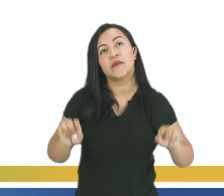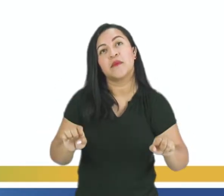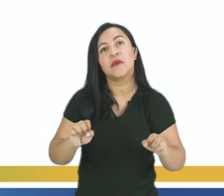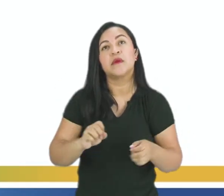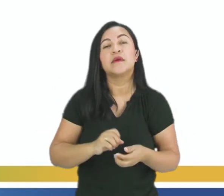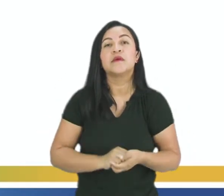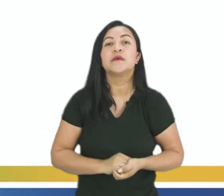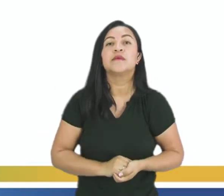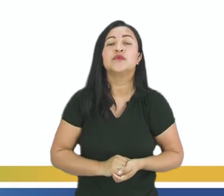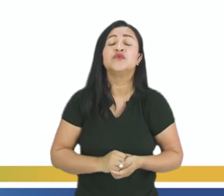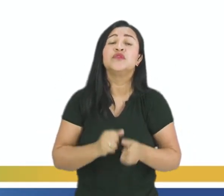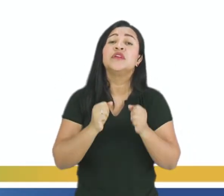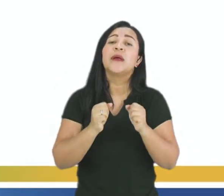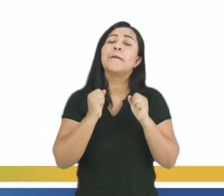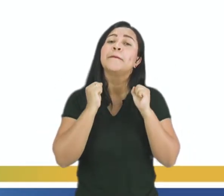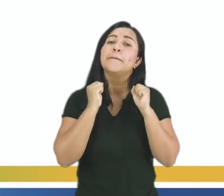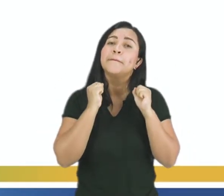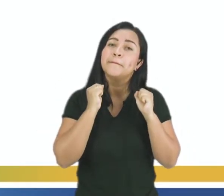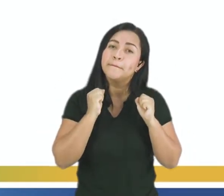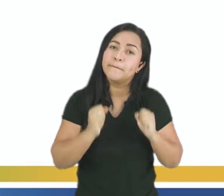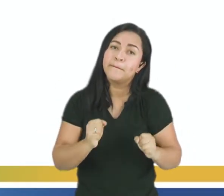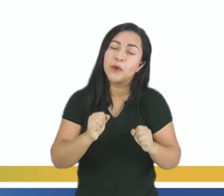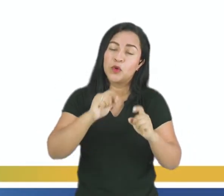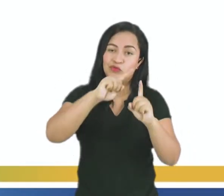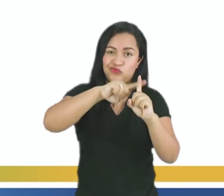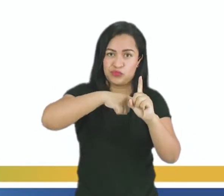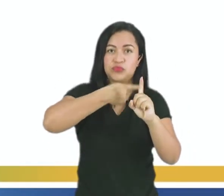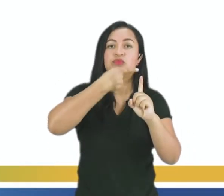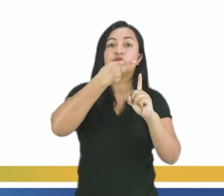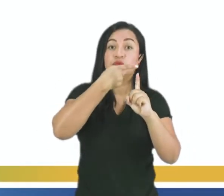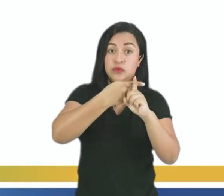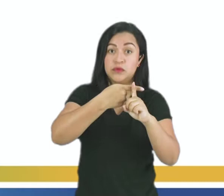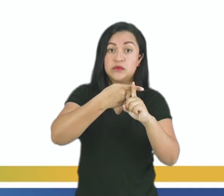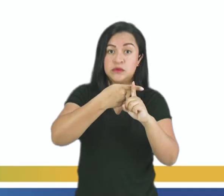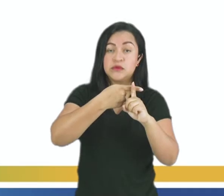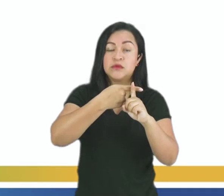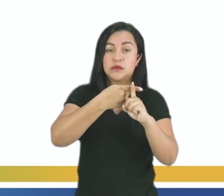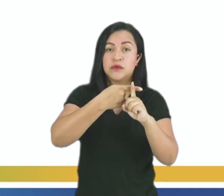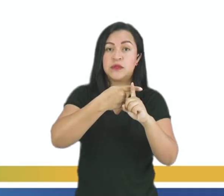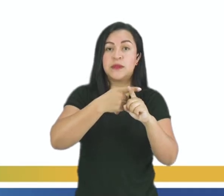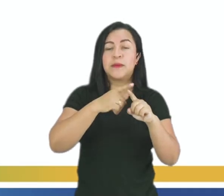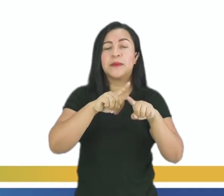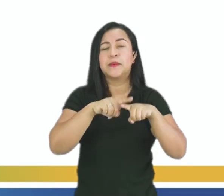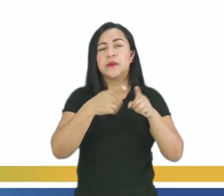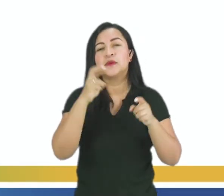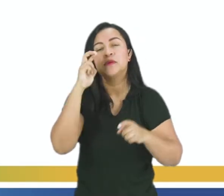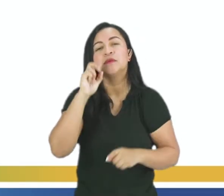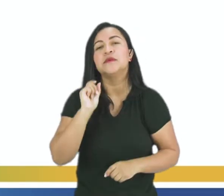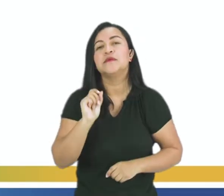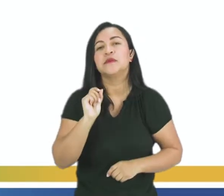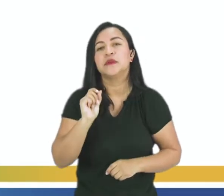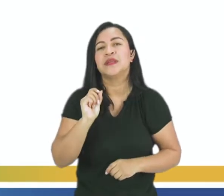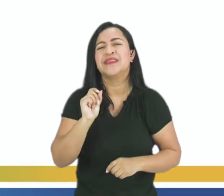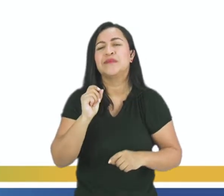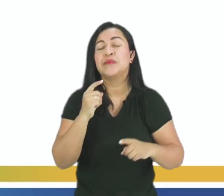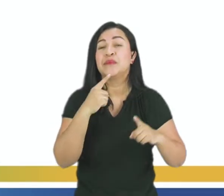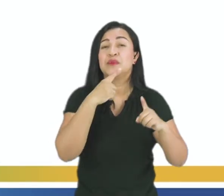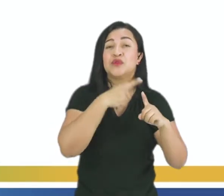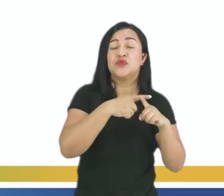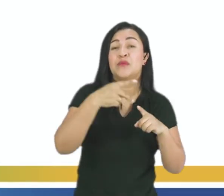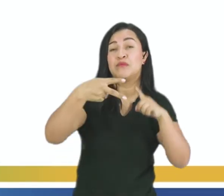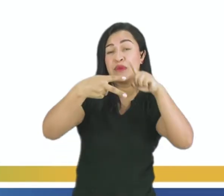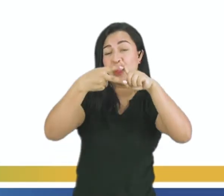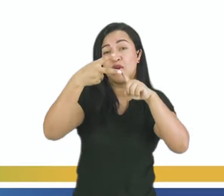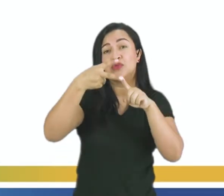você quiser utilizar o método da adição, você também pode utilizar. Mas observe que para somarmos aí as duas